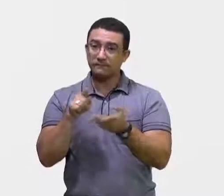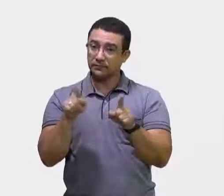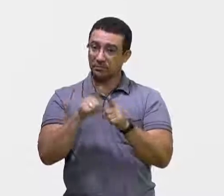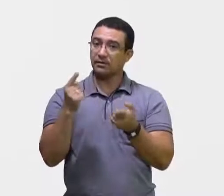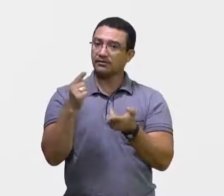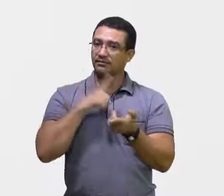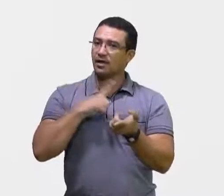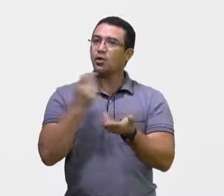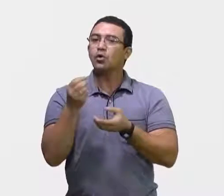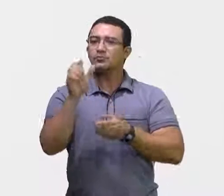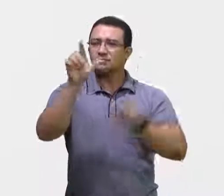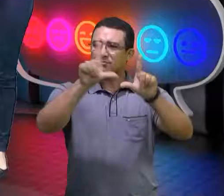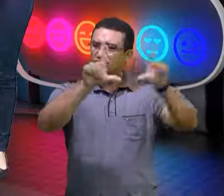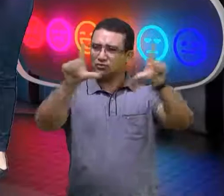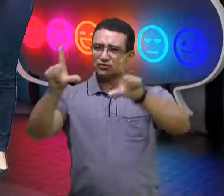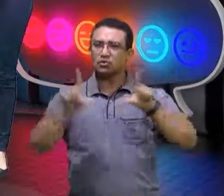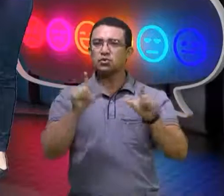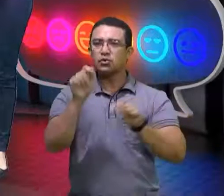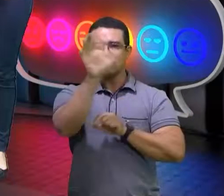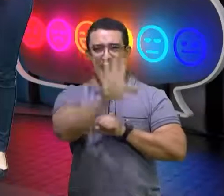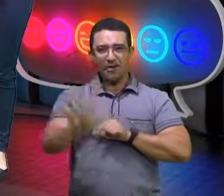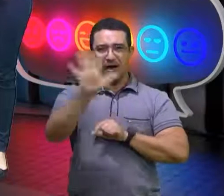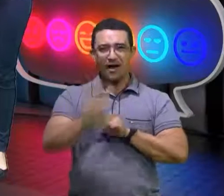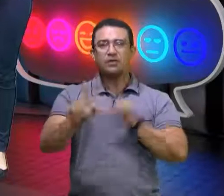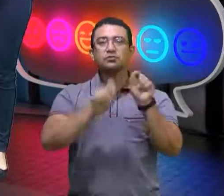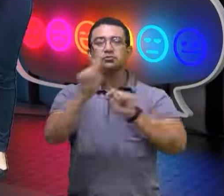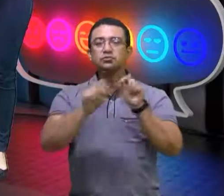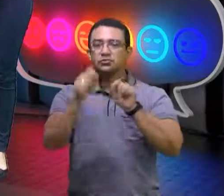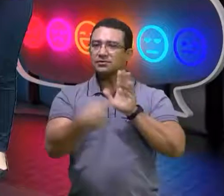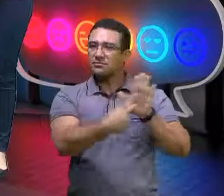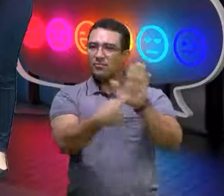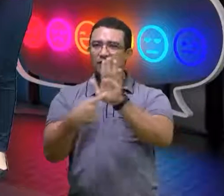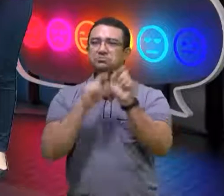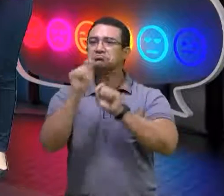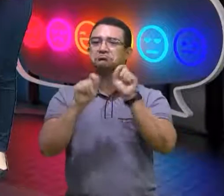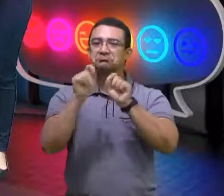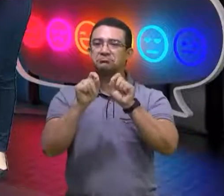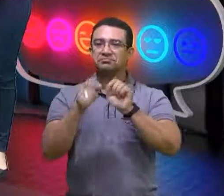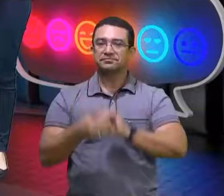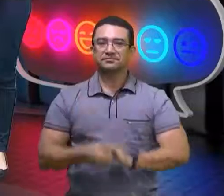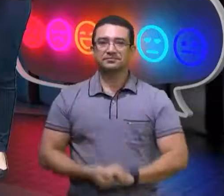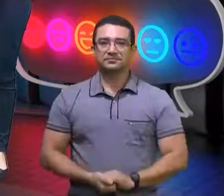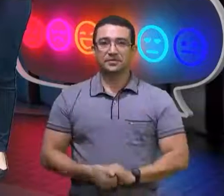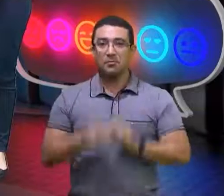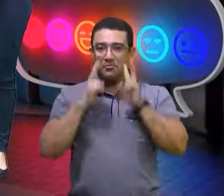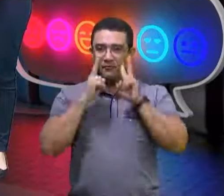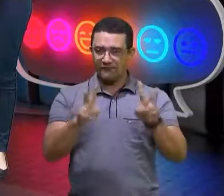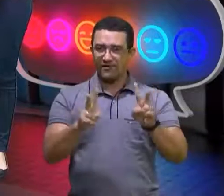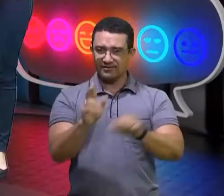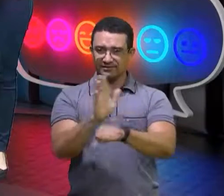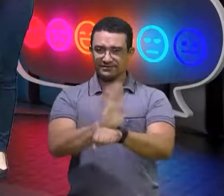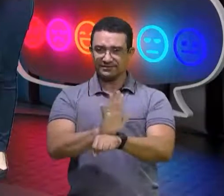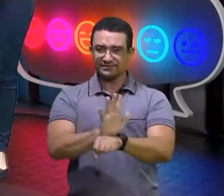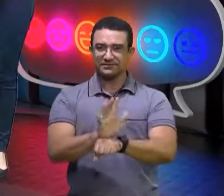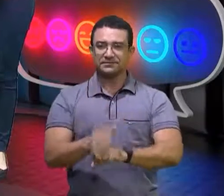um vídeo para vocês terem noção do que é esse deserto de sal. Vamos dar uma olhada aí no nosso